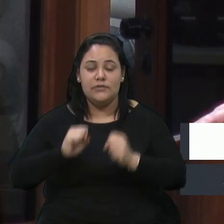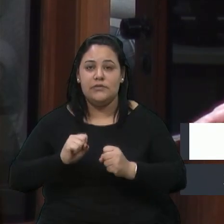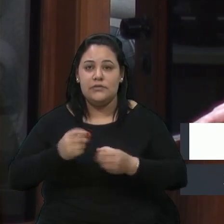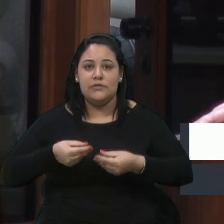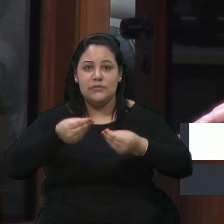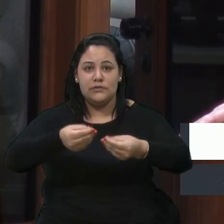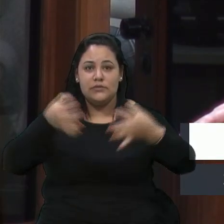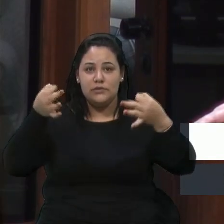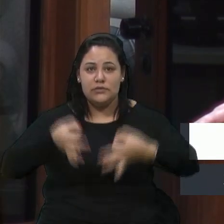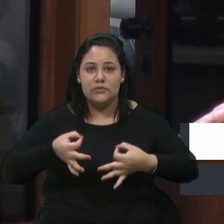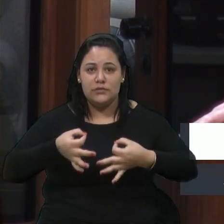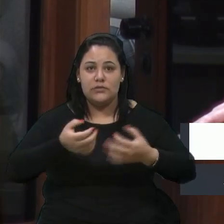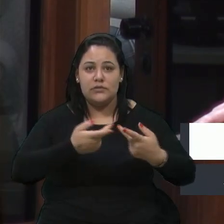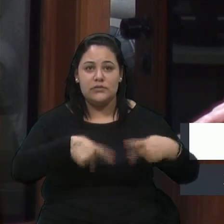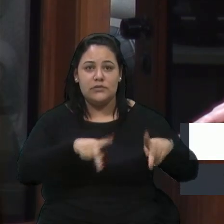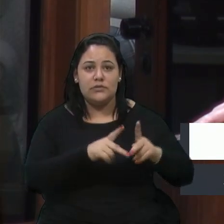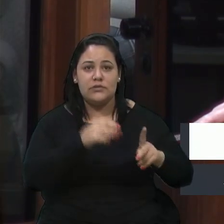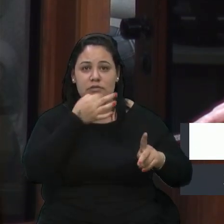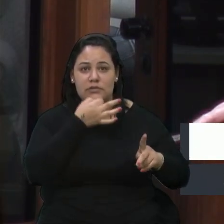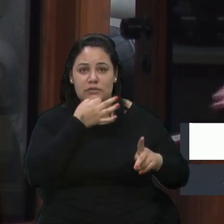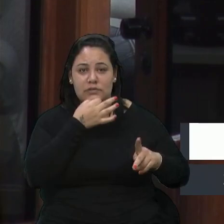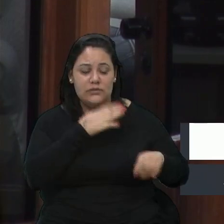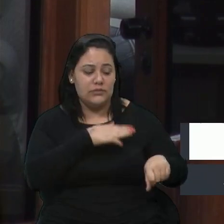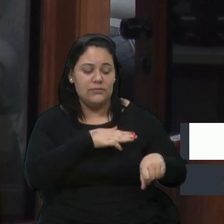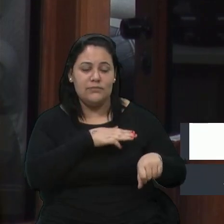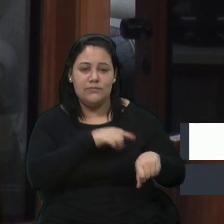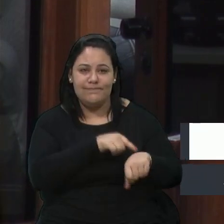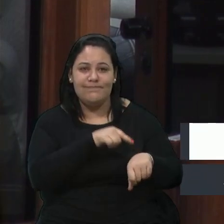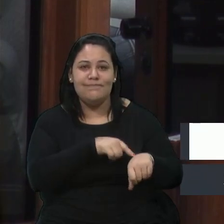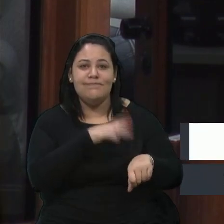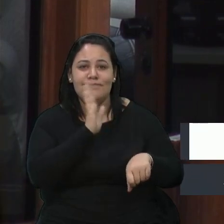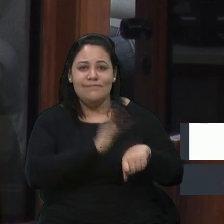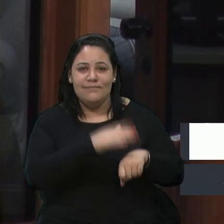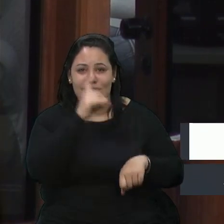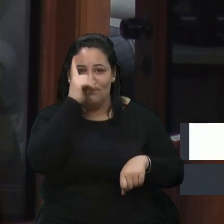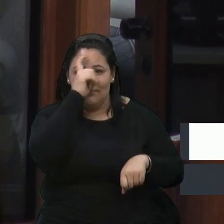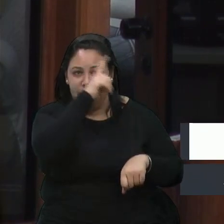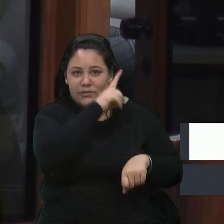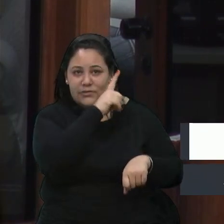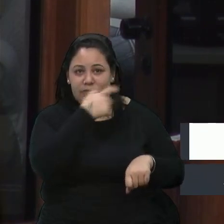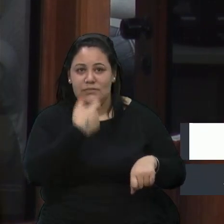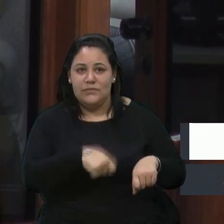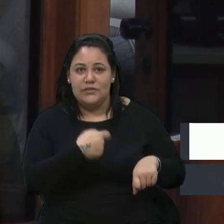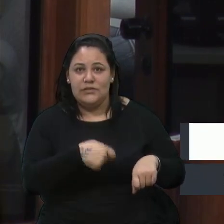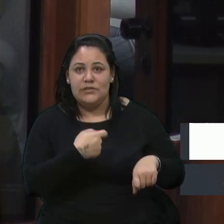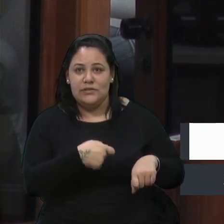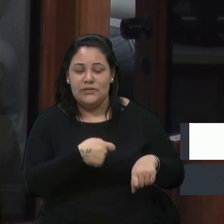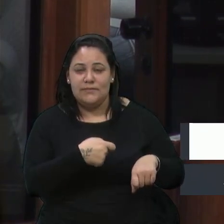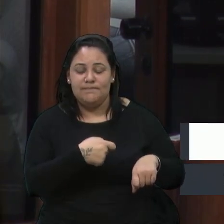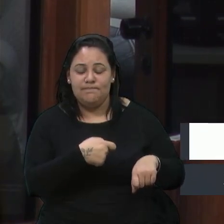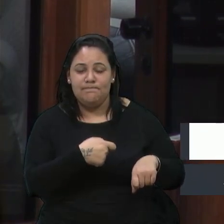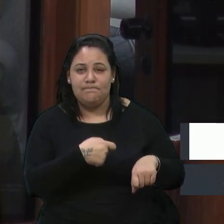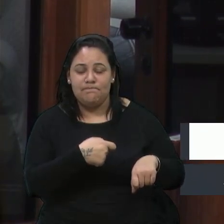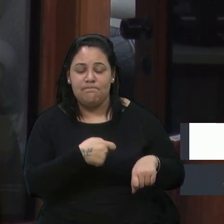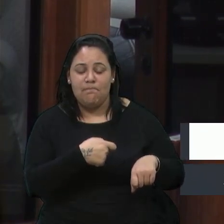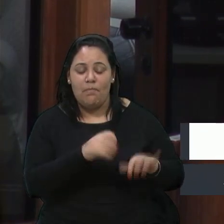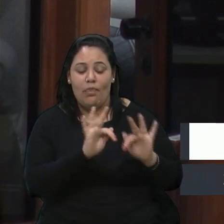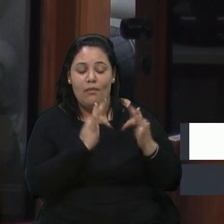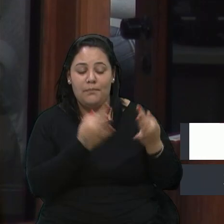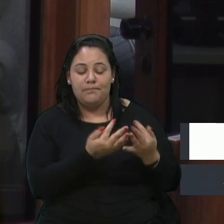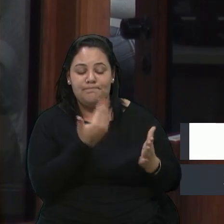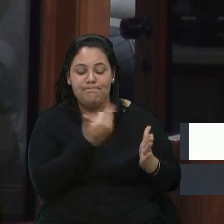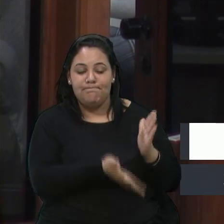caxiense, quando no seu momento mais difícil tem que enterrar um ente familiar seu. Uma parte, vereador.